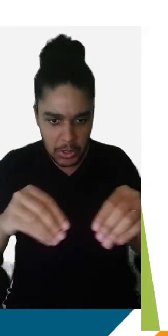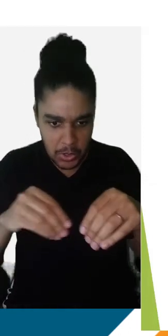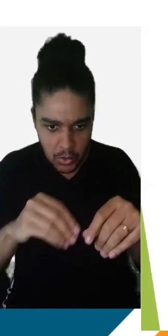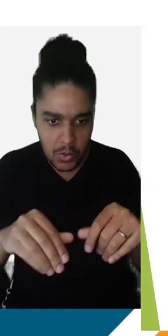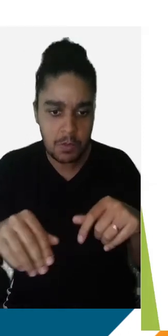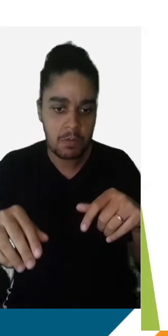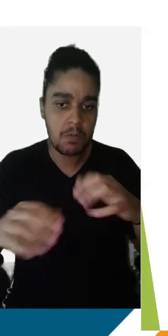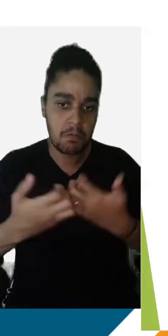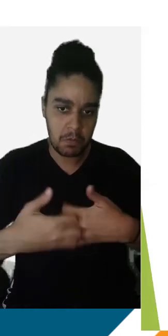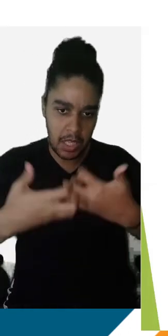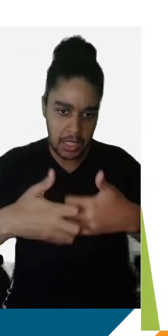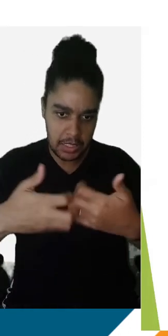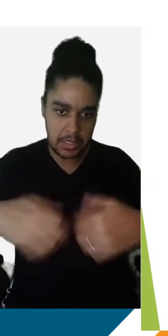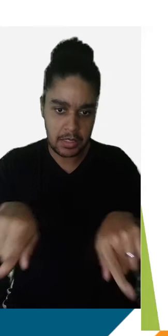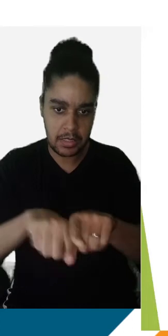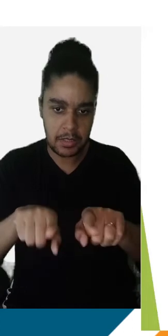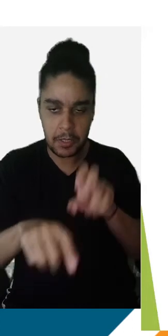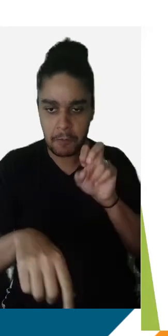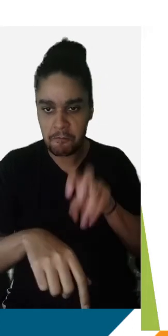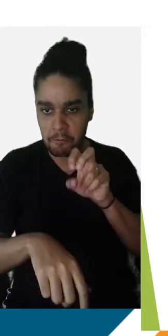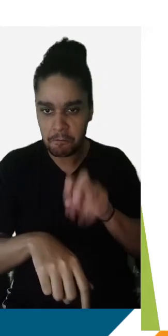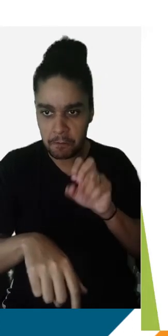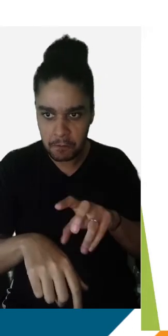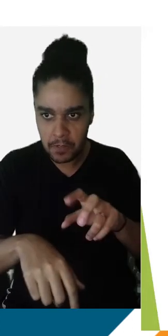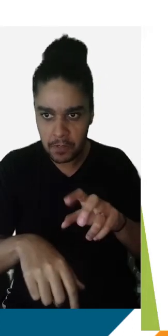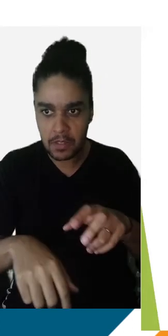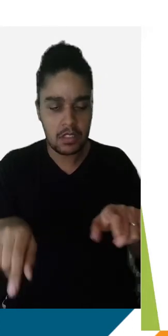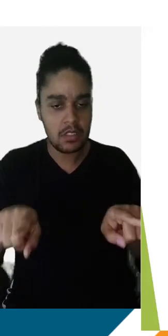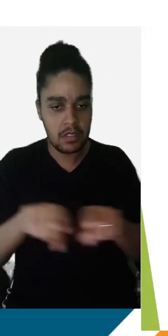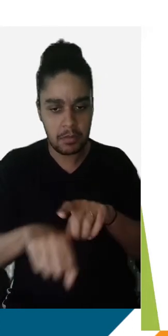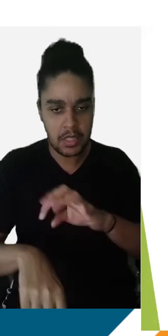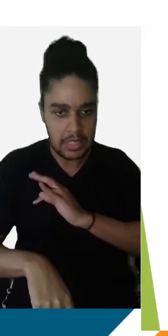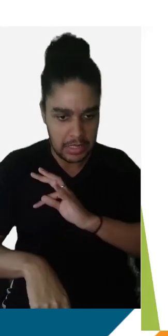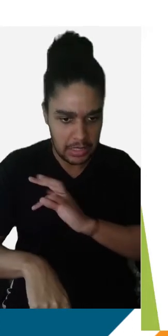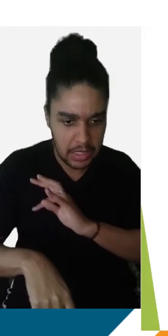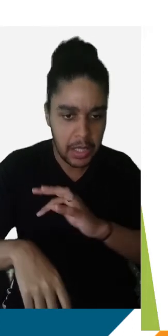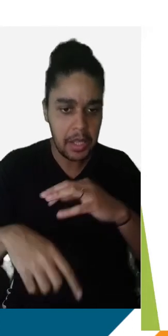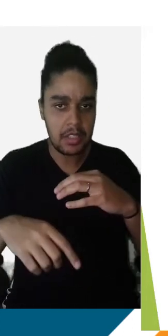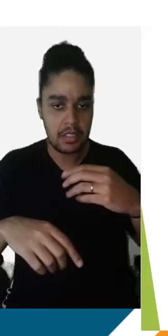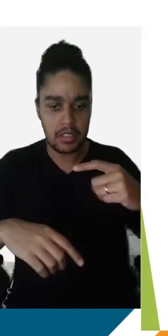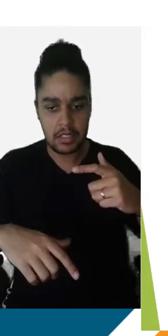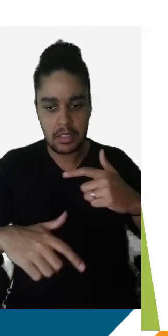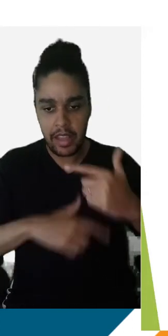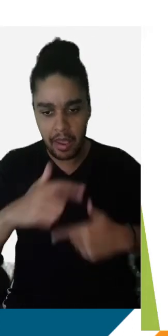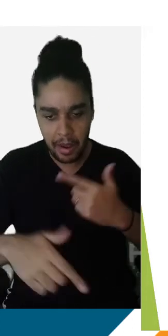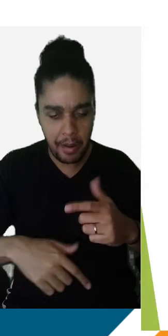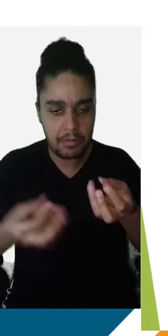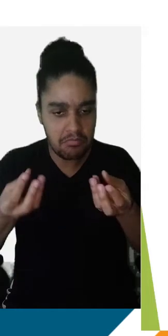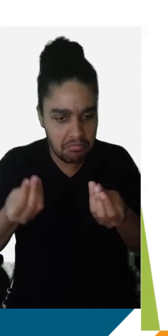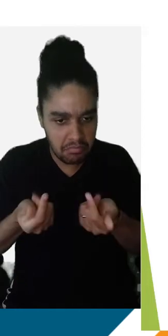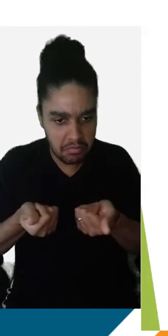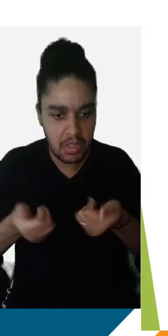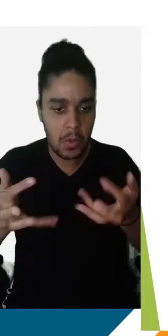os maquinários, né, agrotóxicos, os silos de armazenagens, técnicos, né, trabalhadores mais qualificados, como técnicos,